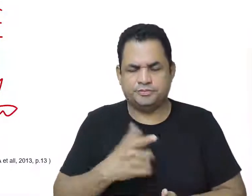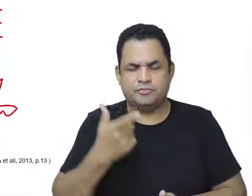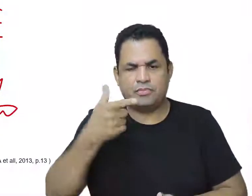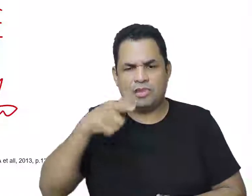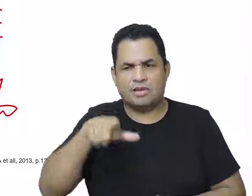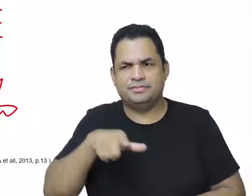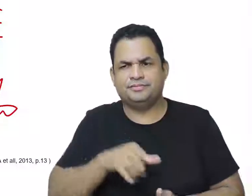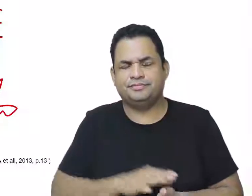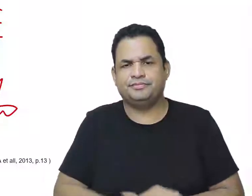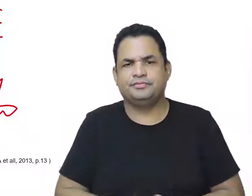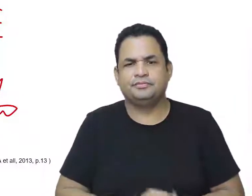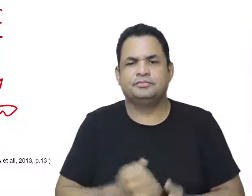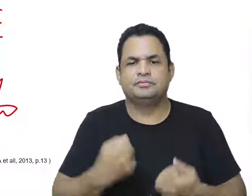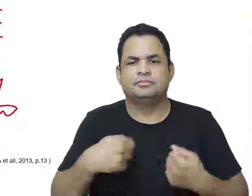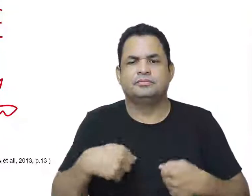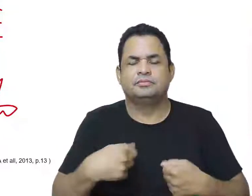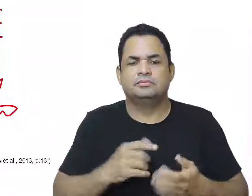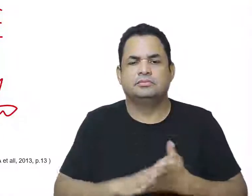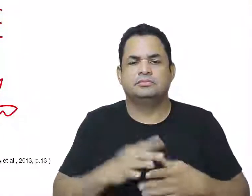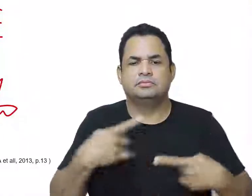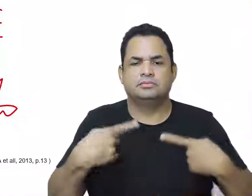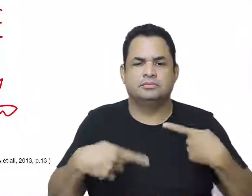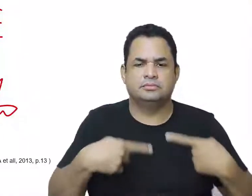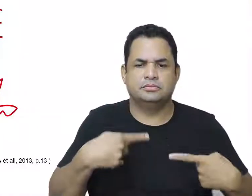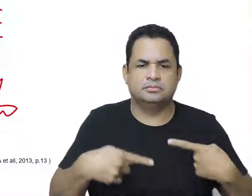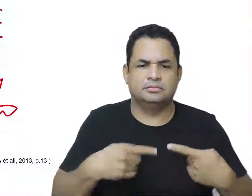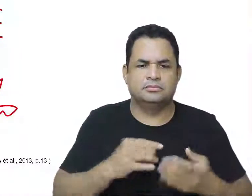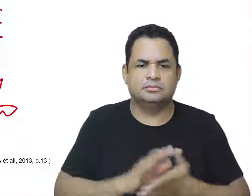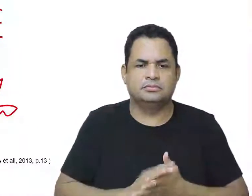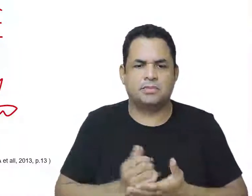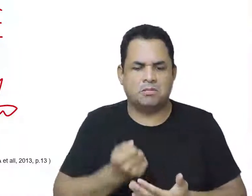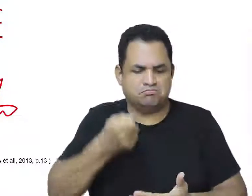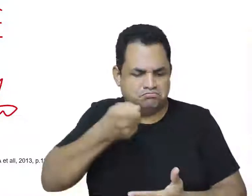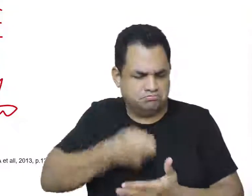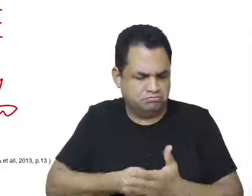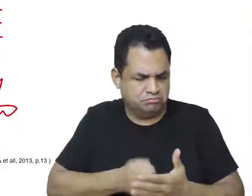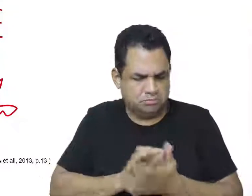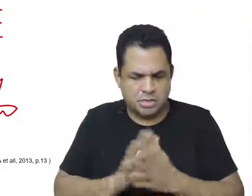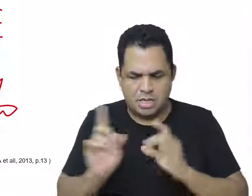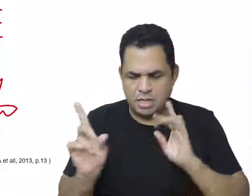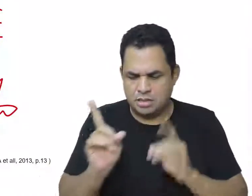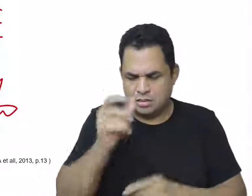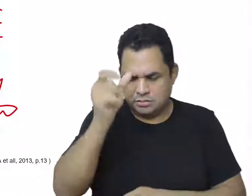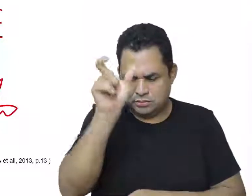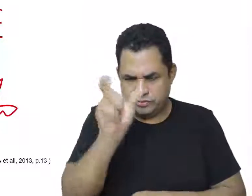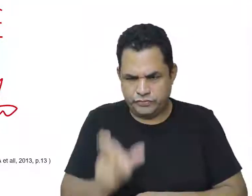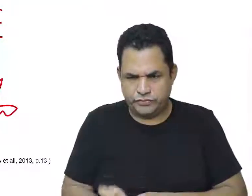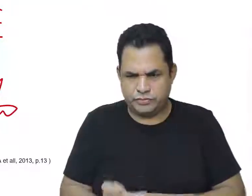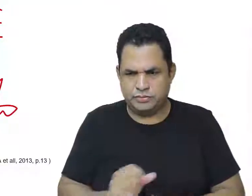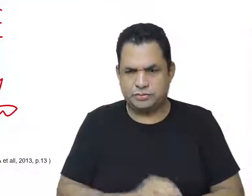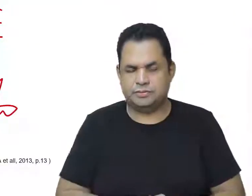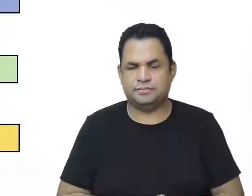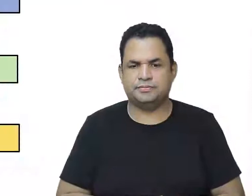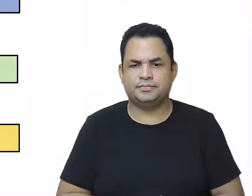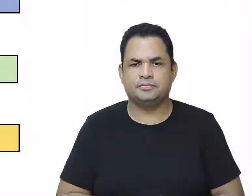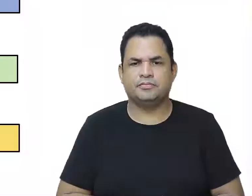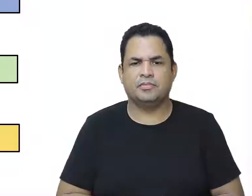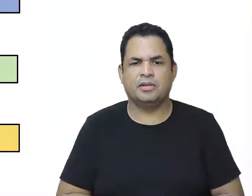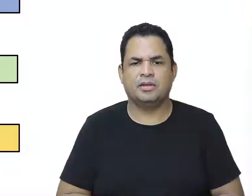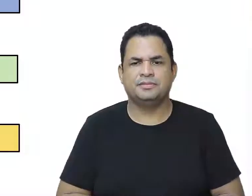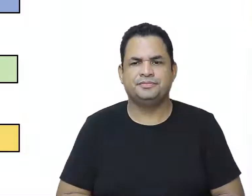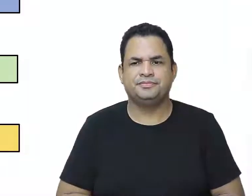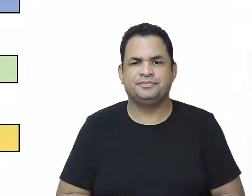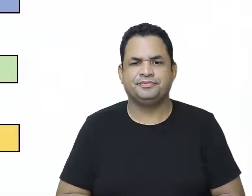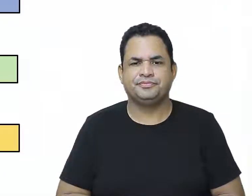conseguir fazer com que esse poder político se imponha sobre os indivíduos, ok? Vamos passar aqui para